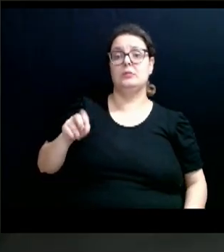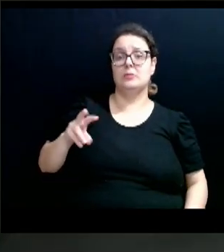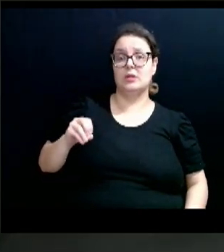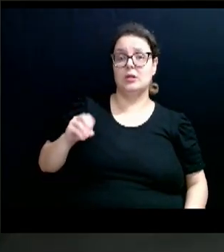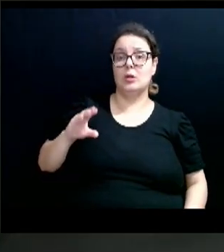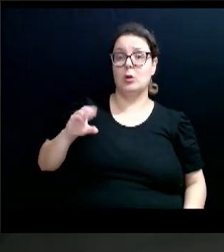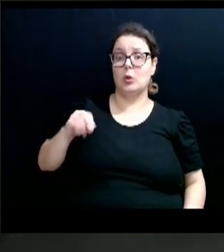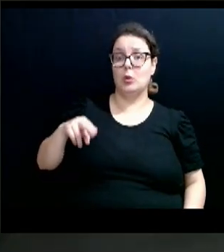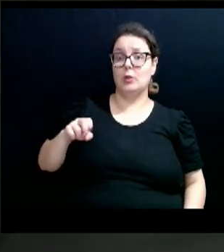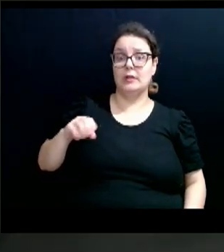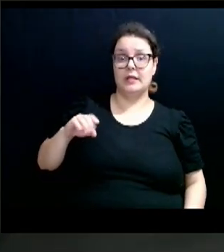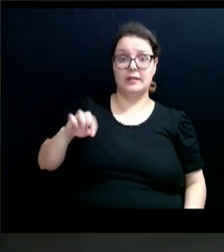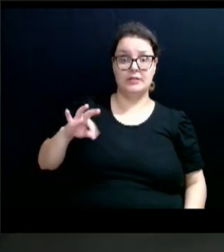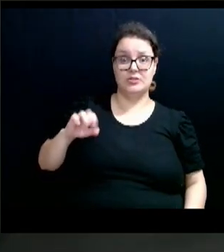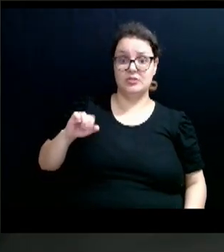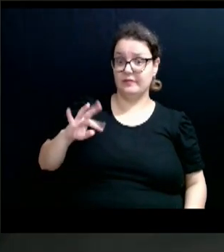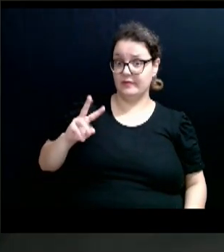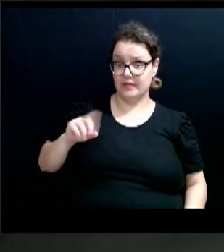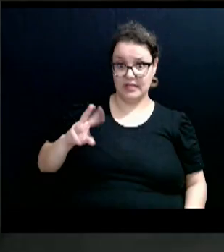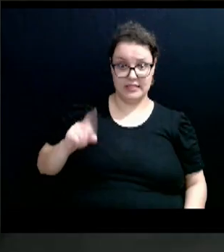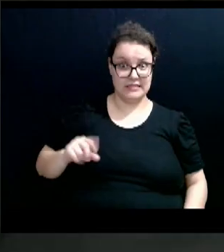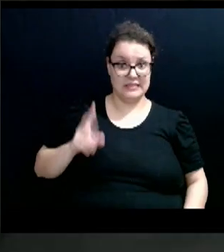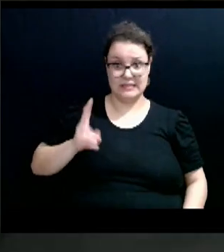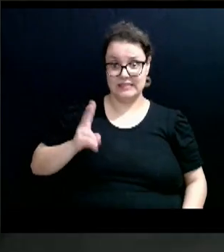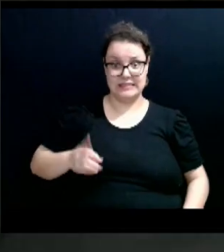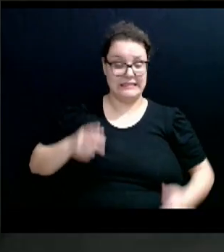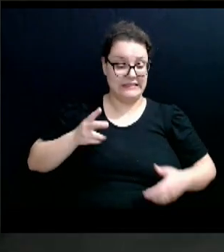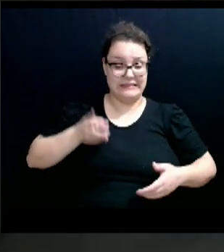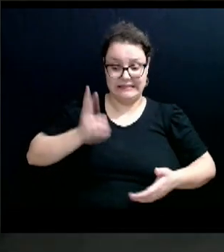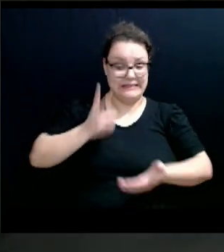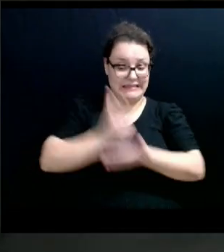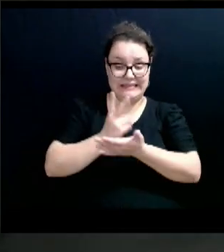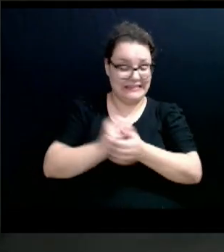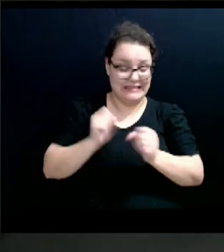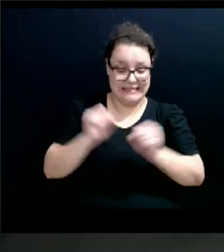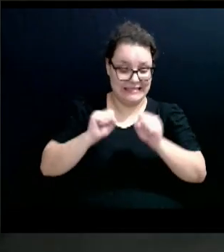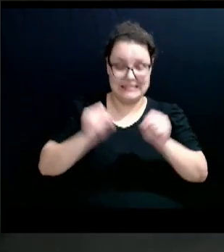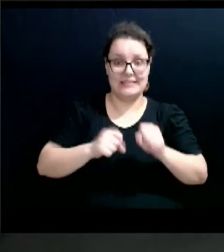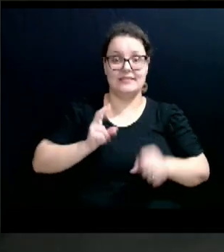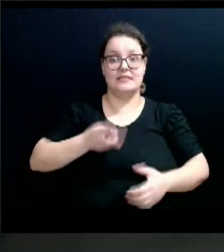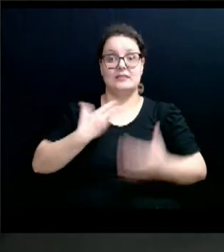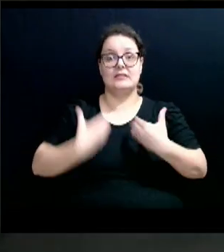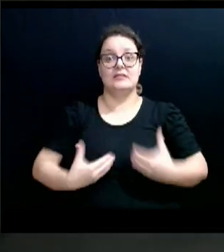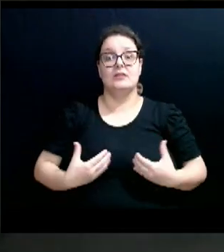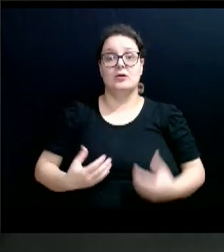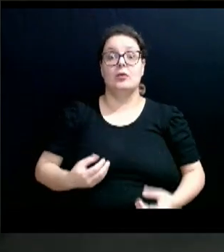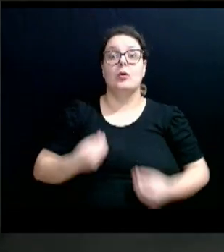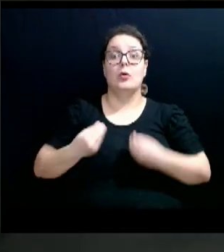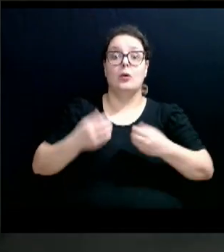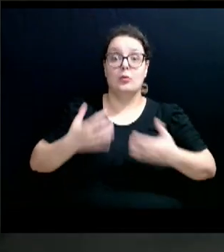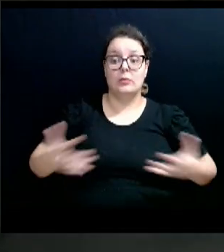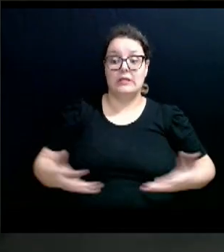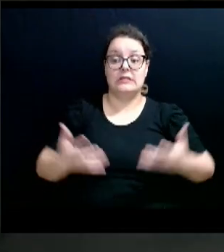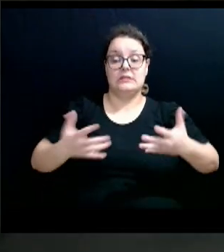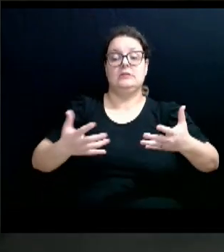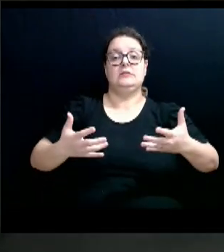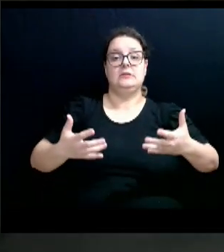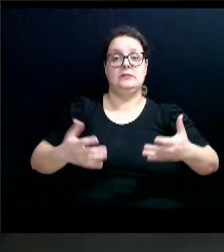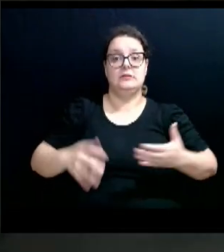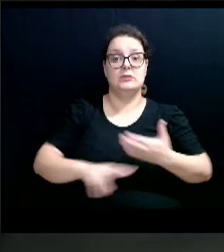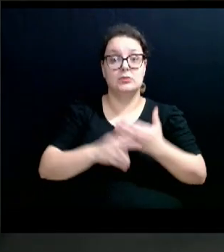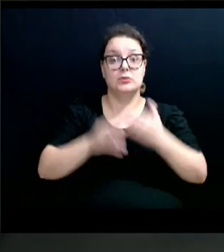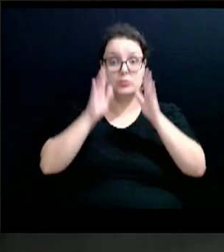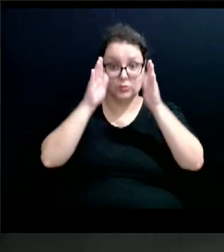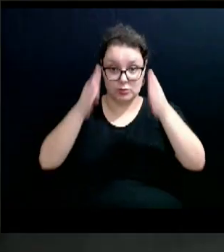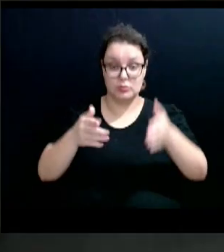Sempre ligados, sempre cansados. Como é que o excesso de estímulos está afetando o nosso foco e o